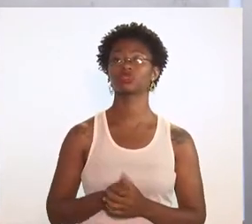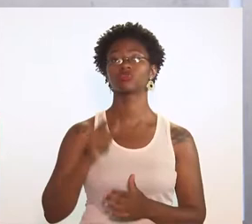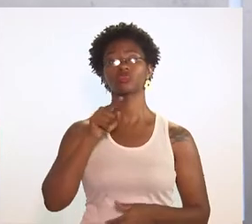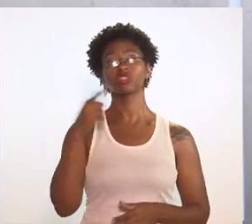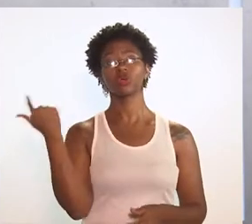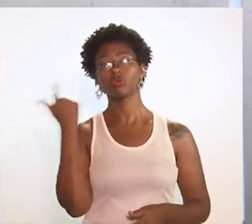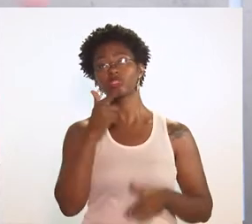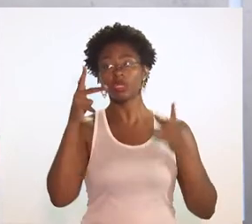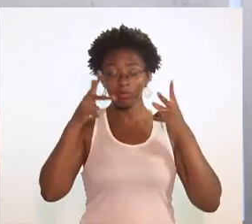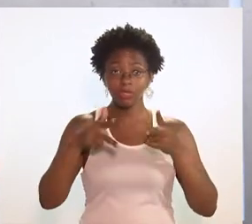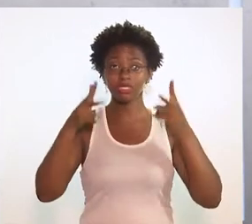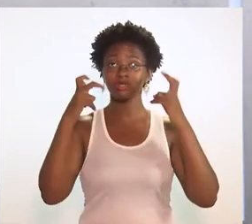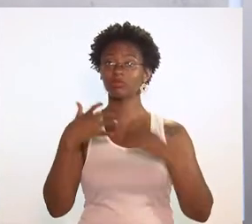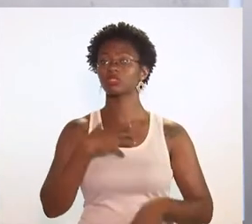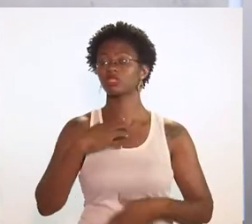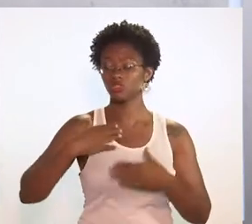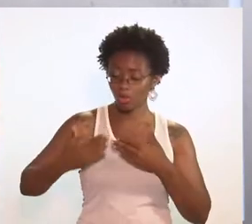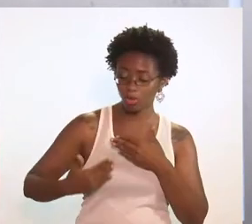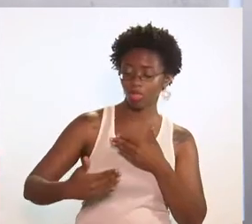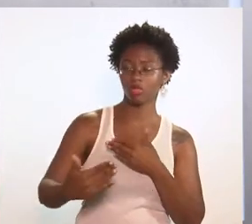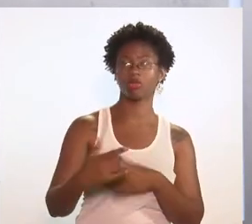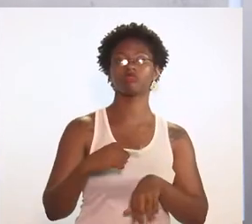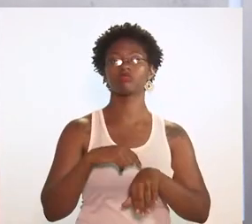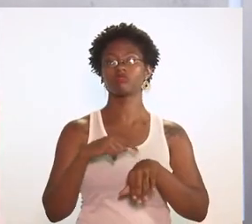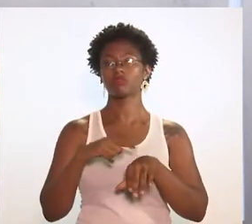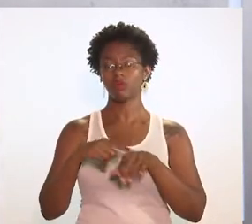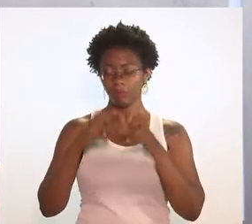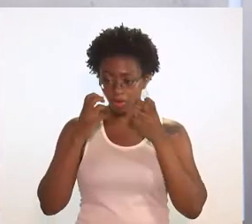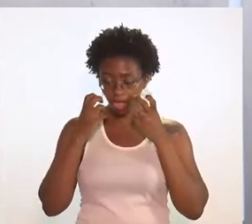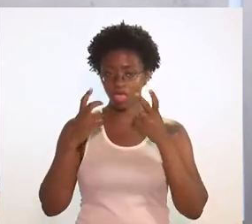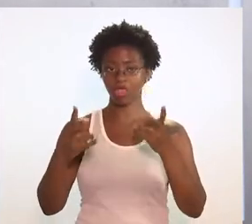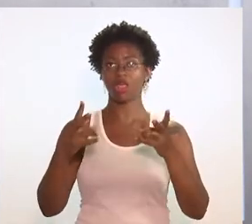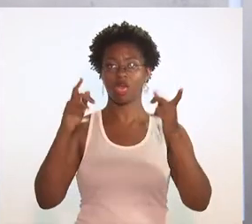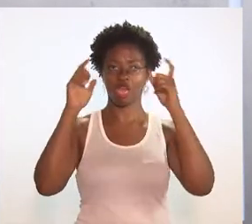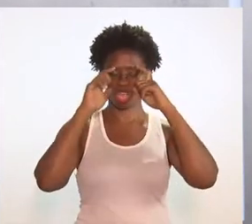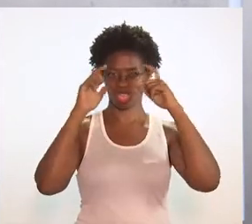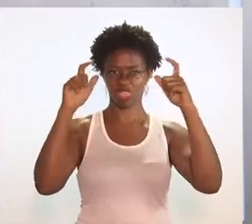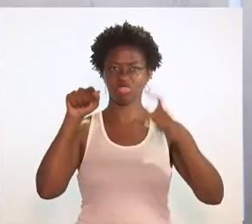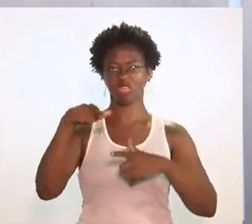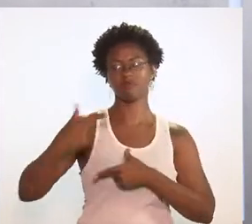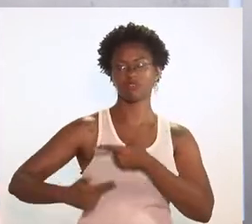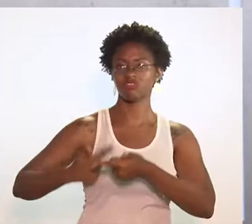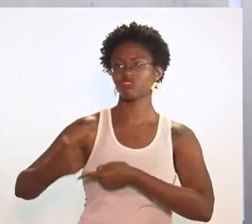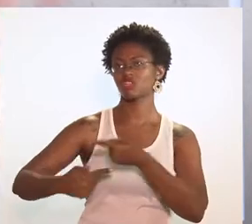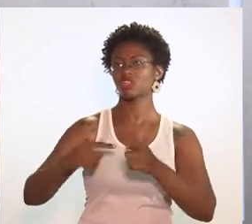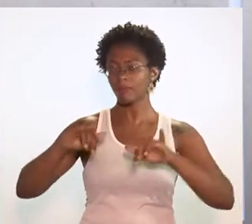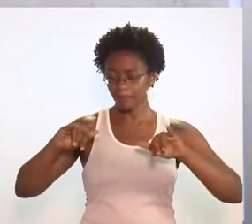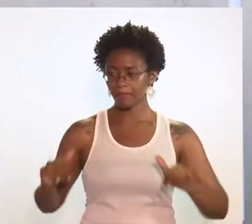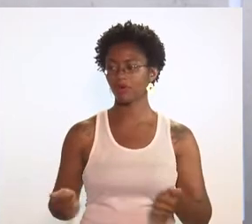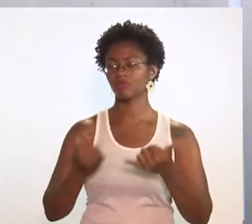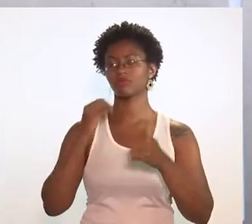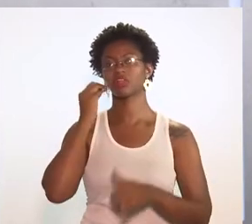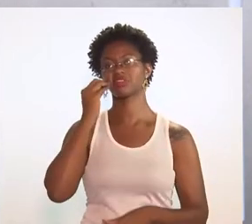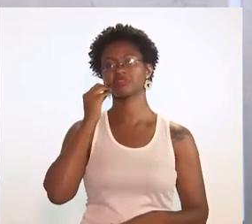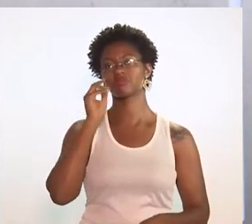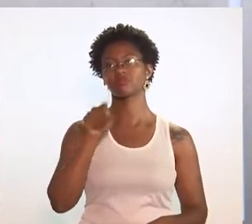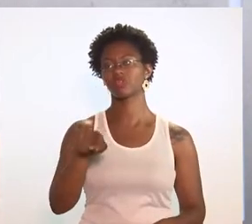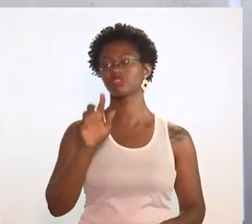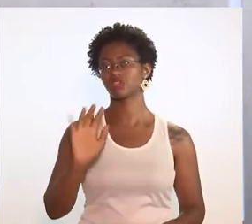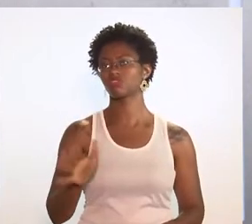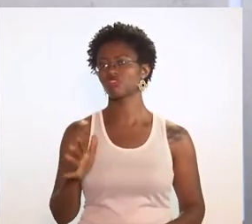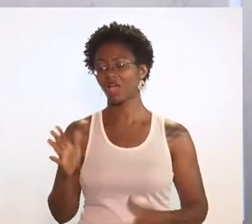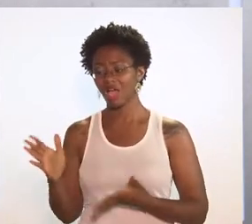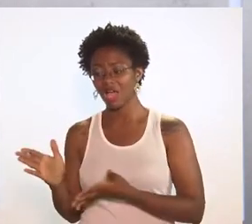Você consegue perceber, assim, ao longo do tempo, uma mudança em um olhar mais atento para essa geração, para aproveitar essa experiência que